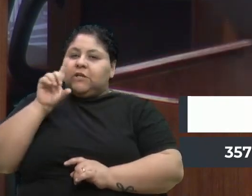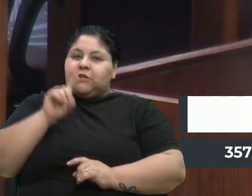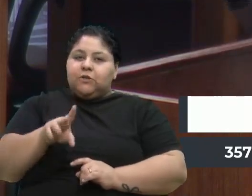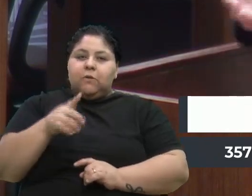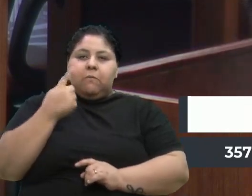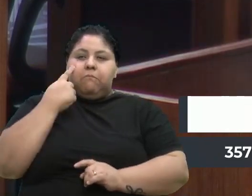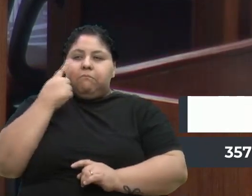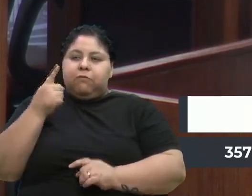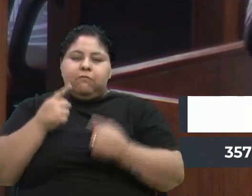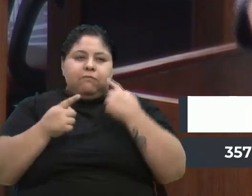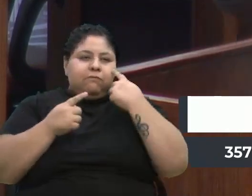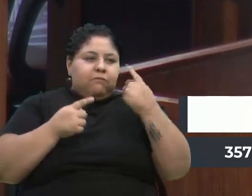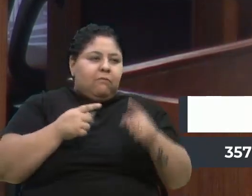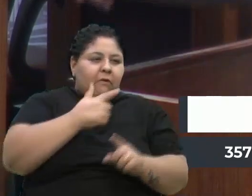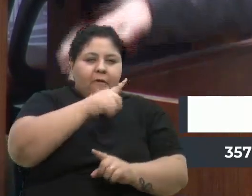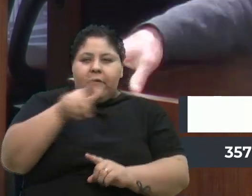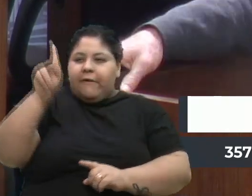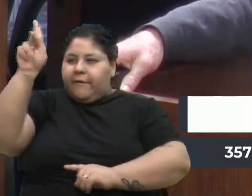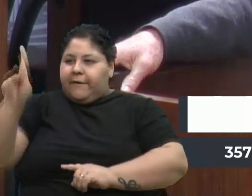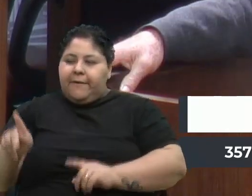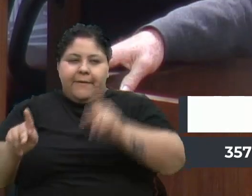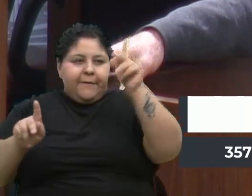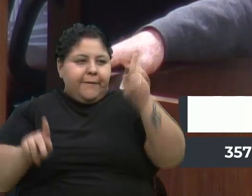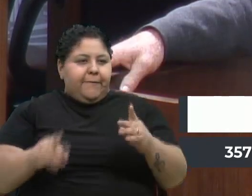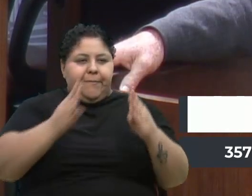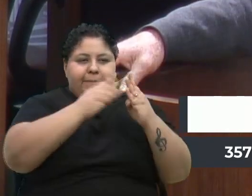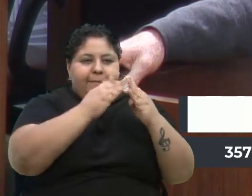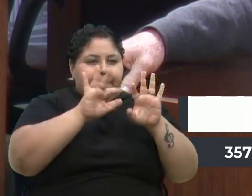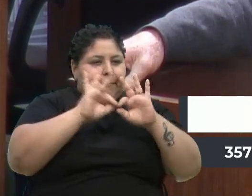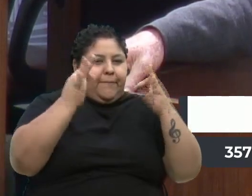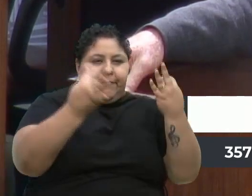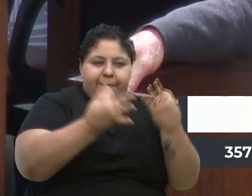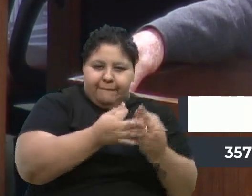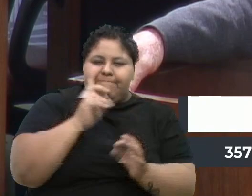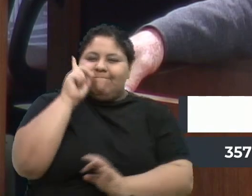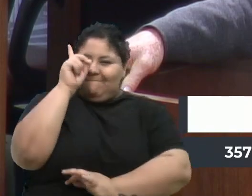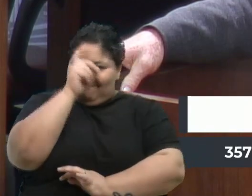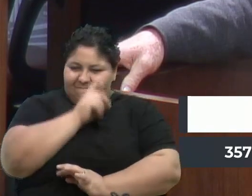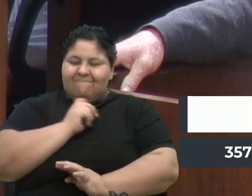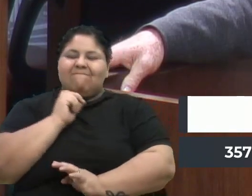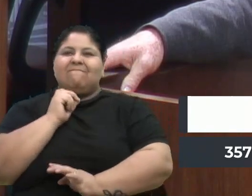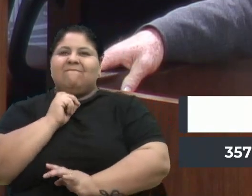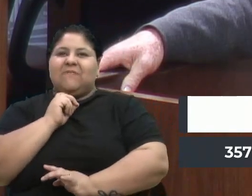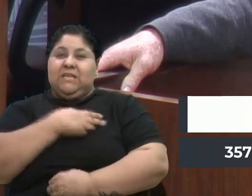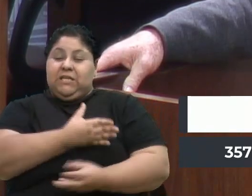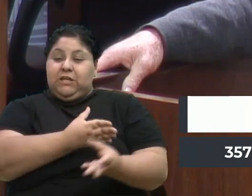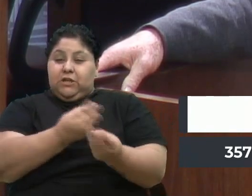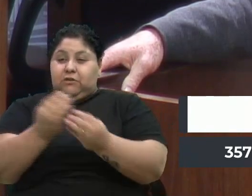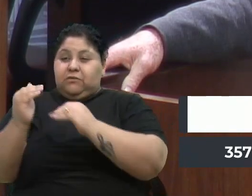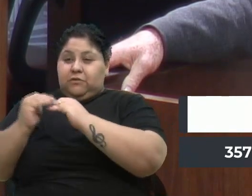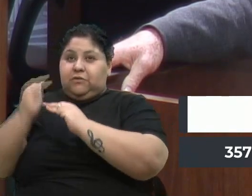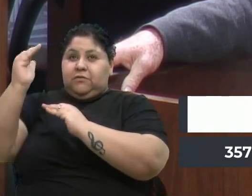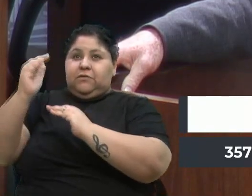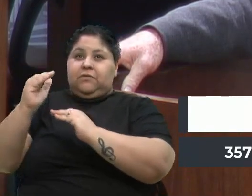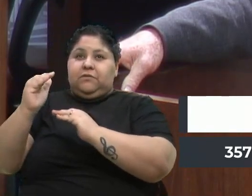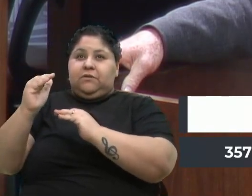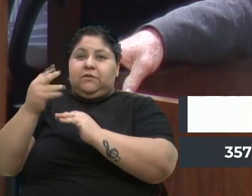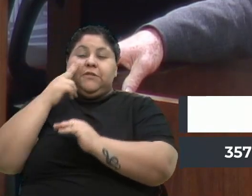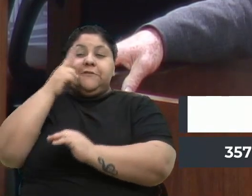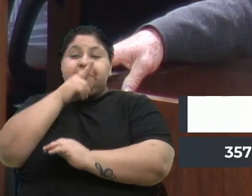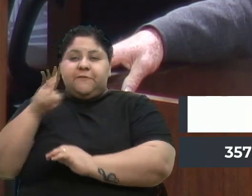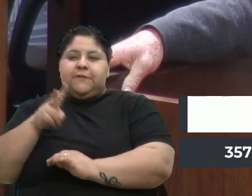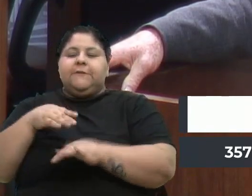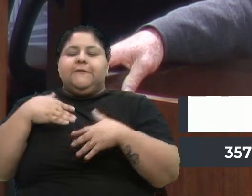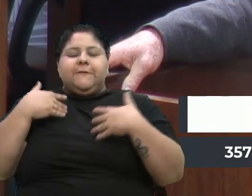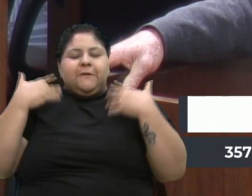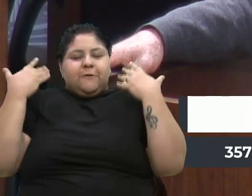lado, olhar em frente, olhar no vizinho, num familiar, que as dificuldades elas são muito maiores do que a gente pensa. Então,